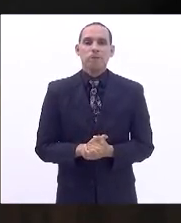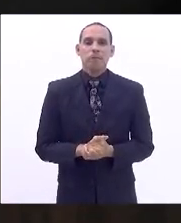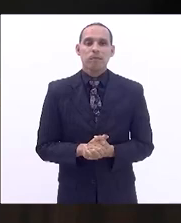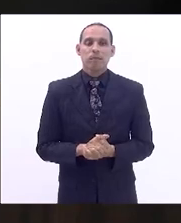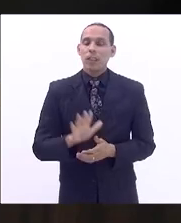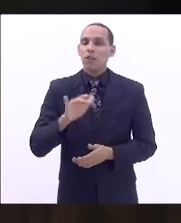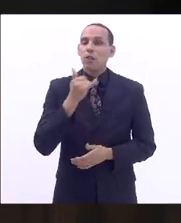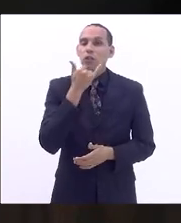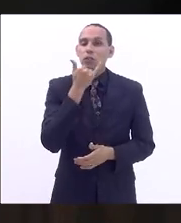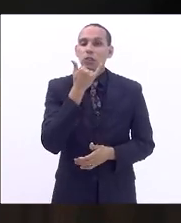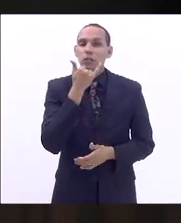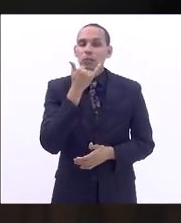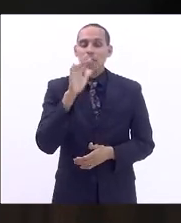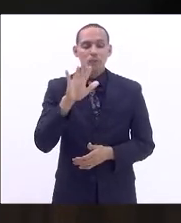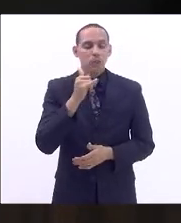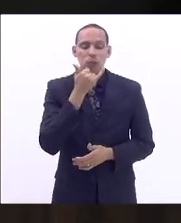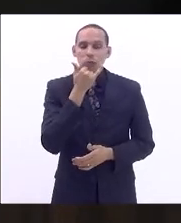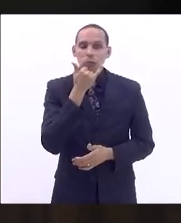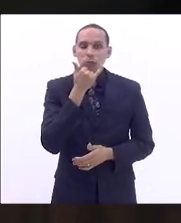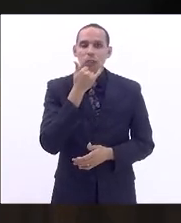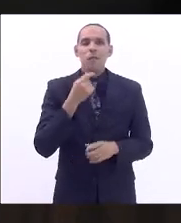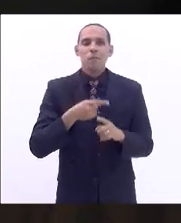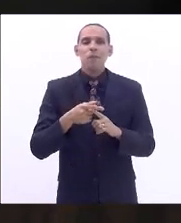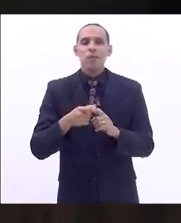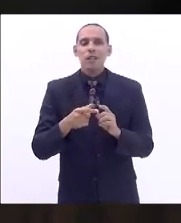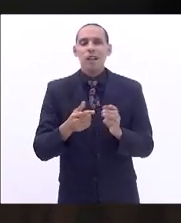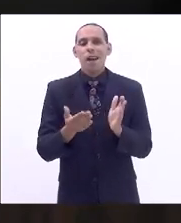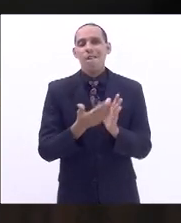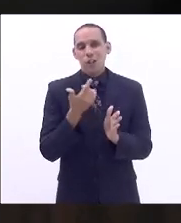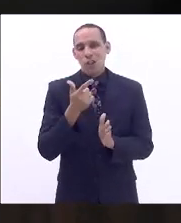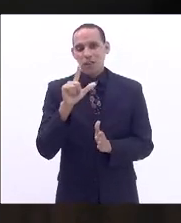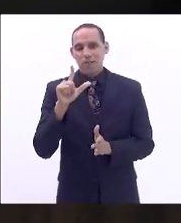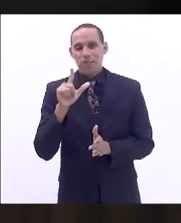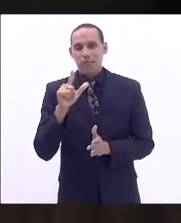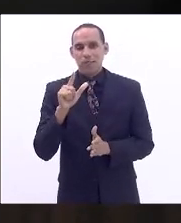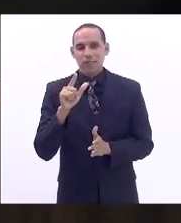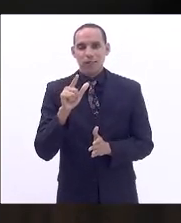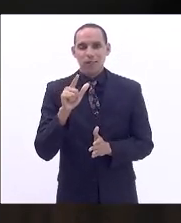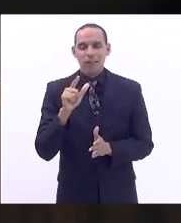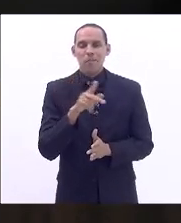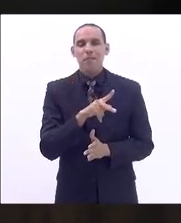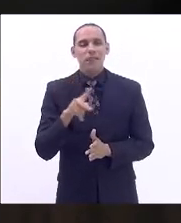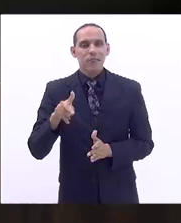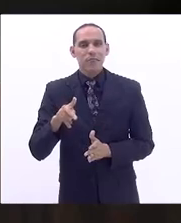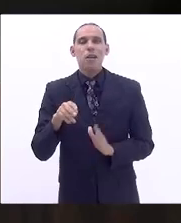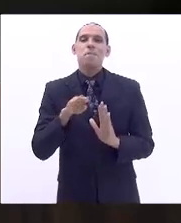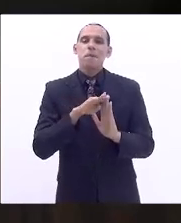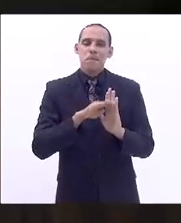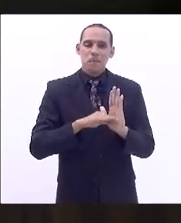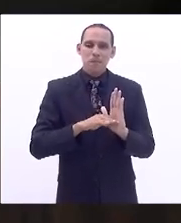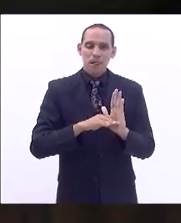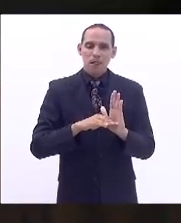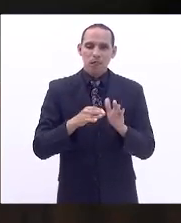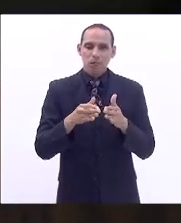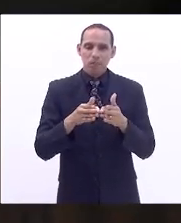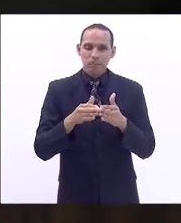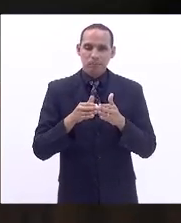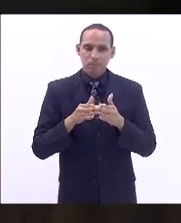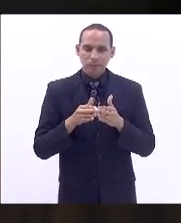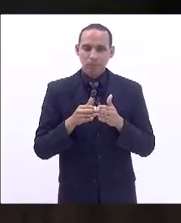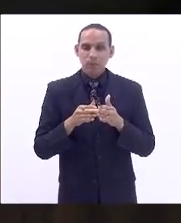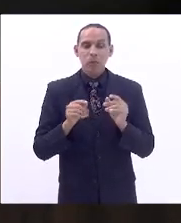e não não perdão perdão é porque tá na outra página presente achamos trabalhos a ordem